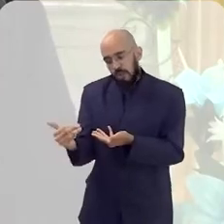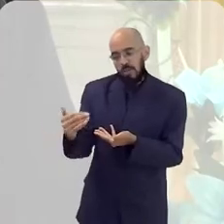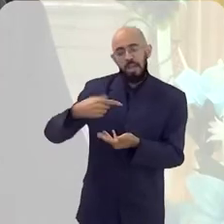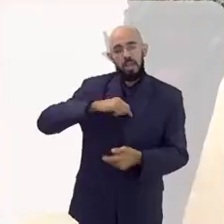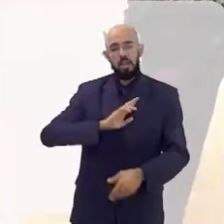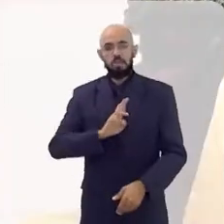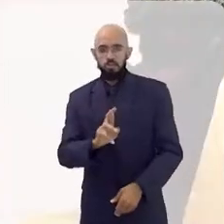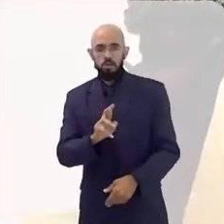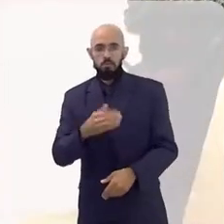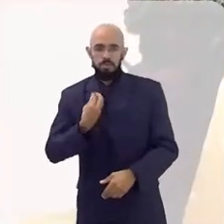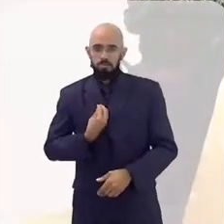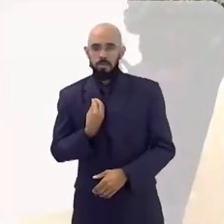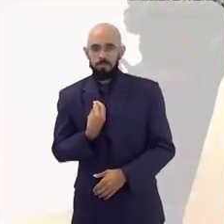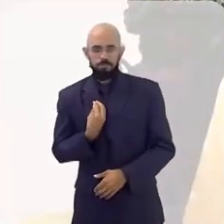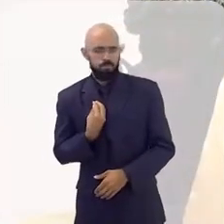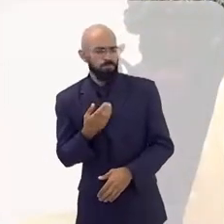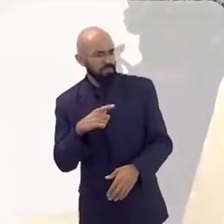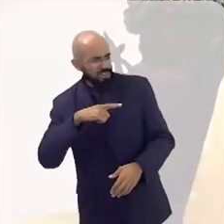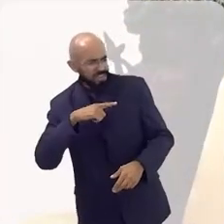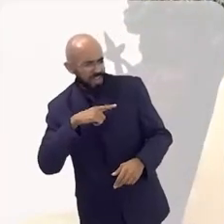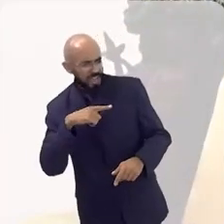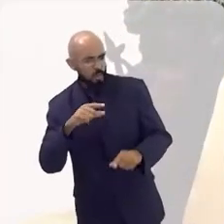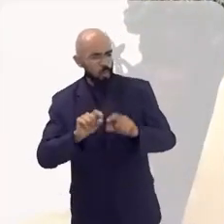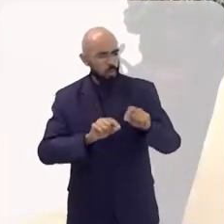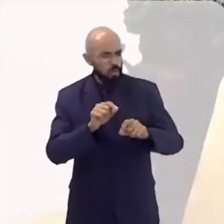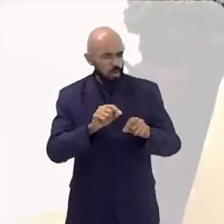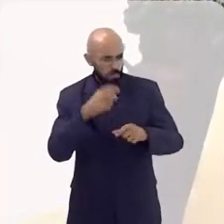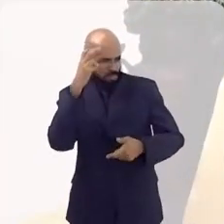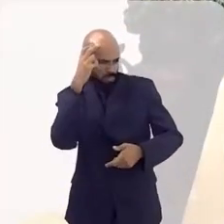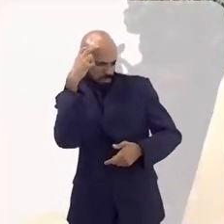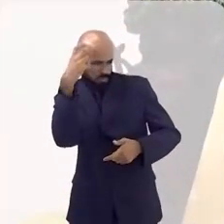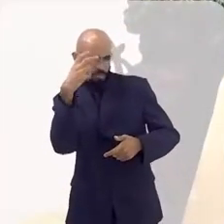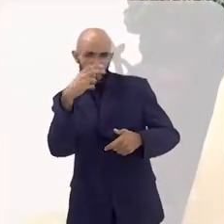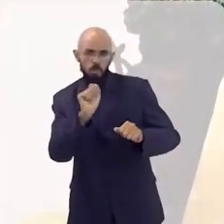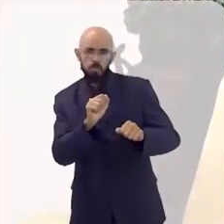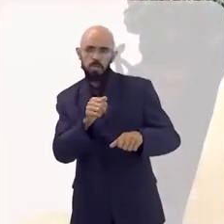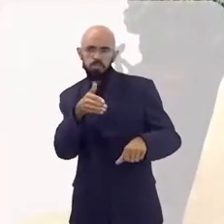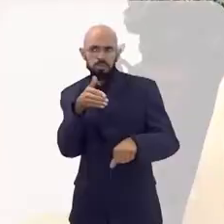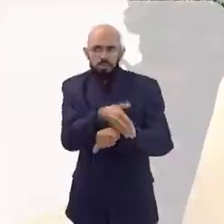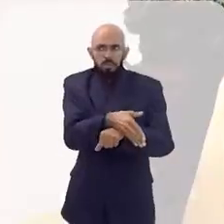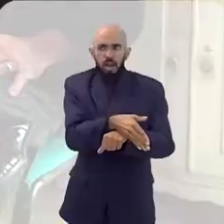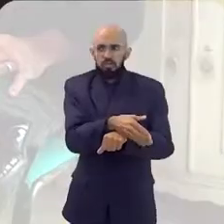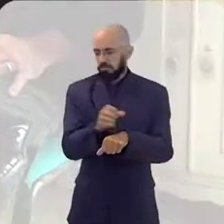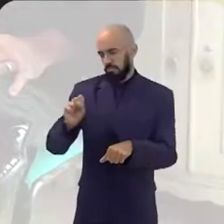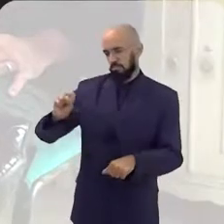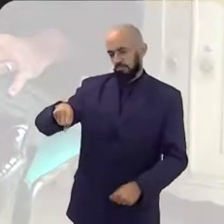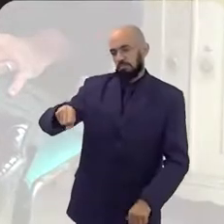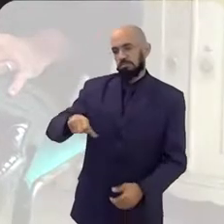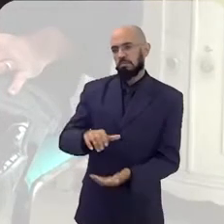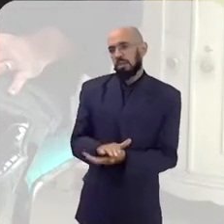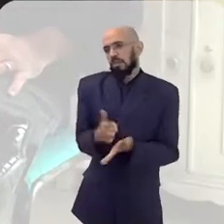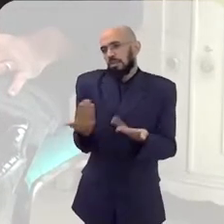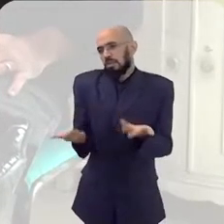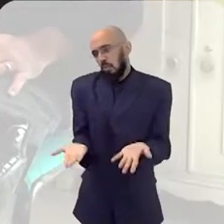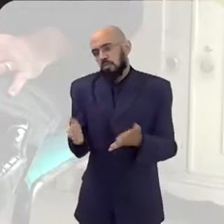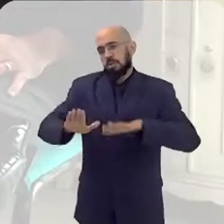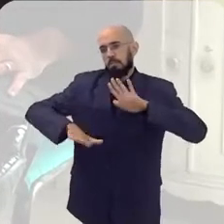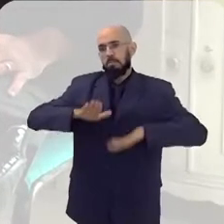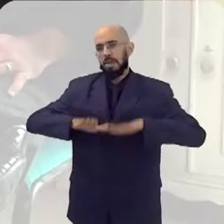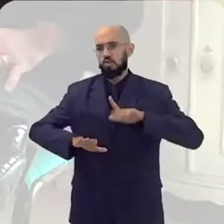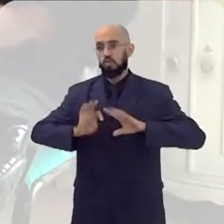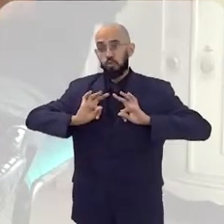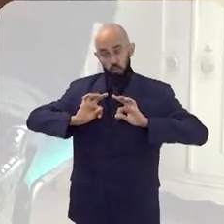religião. E aí é feito algum tipo de ritual para que a pessoa possa entrar na religião?